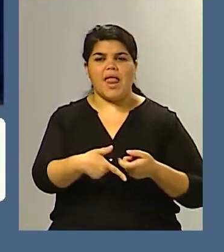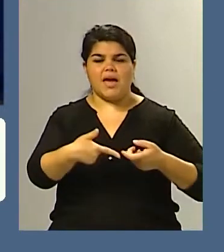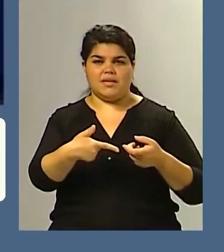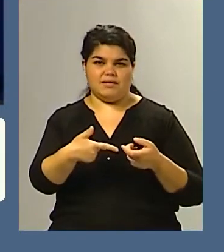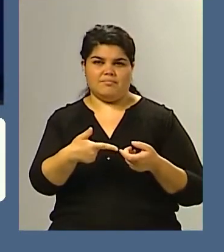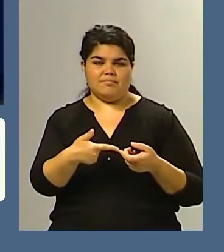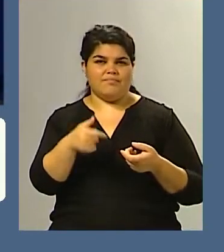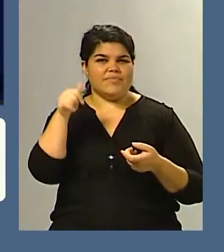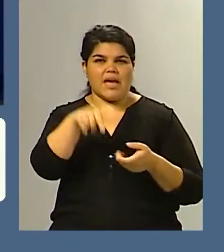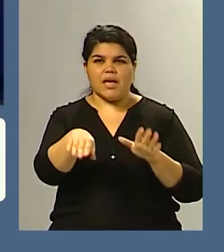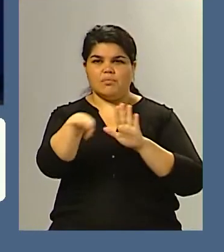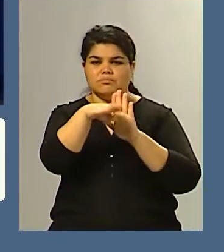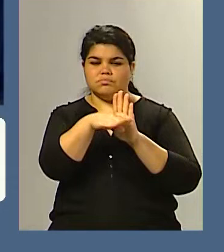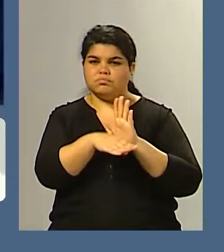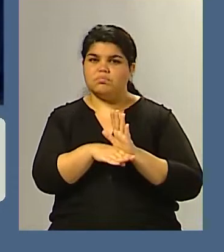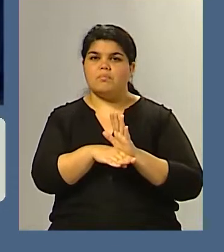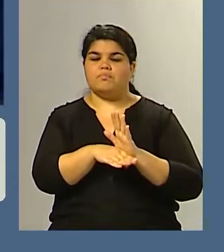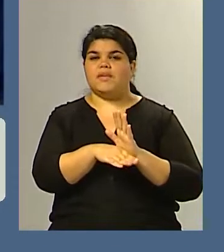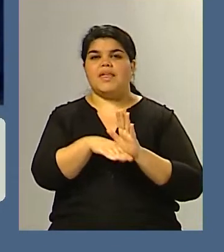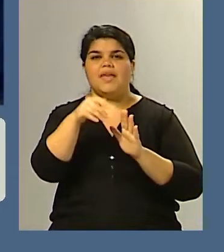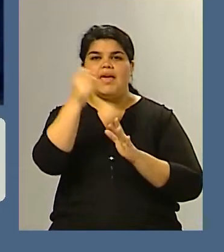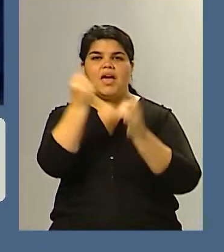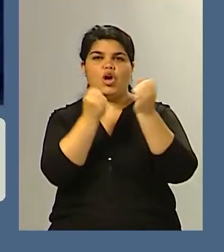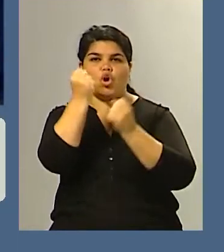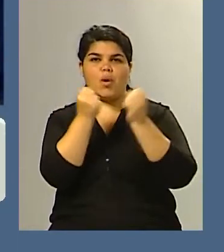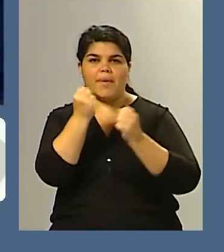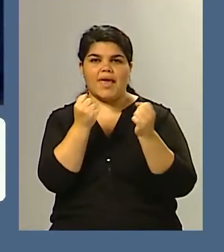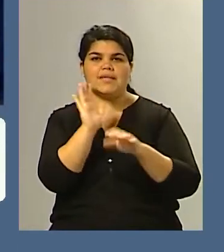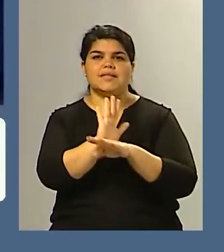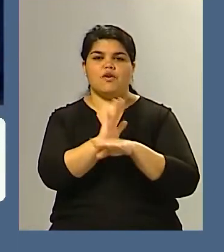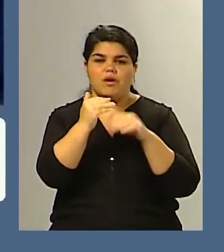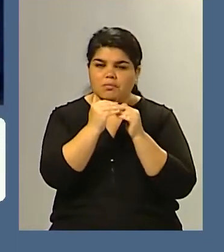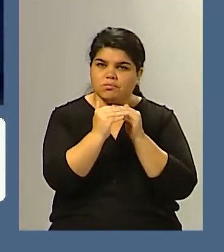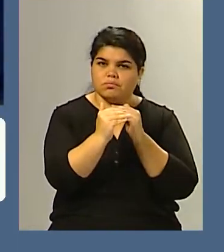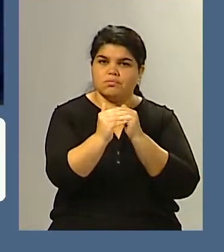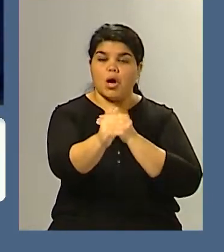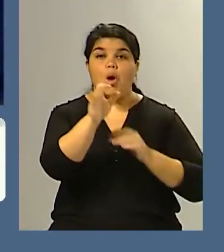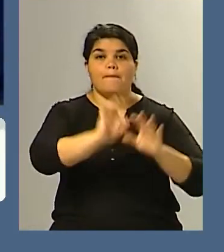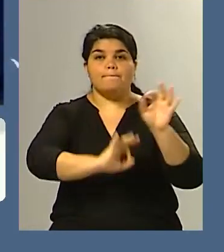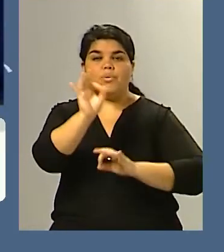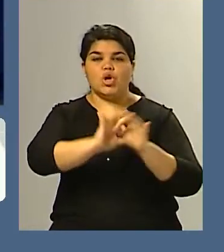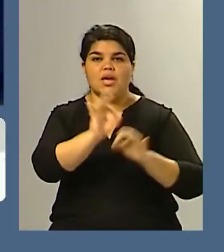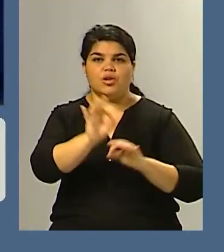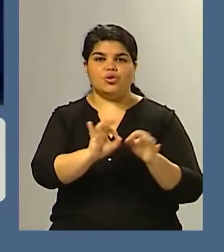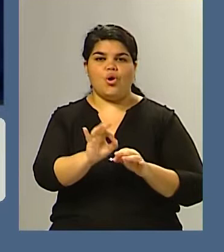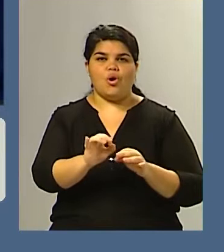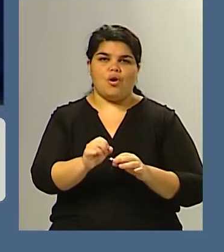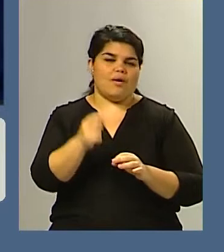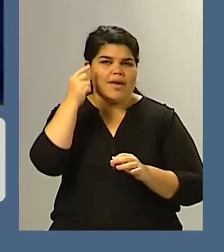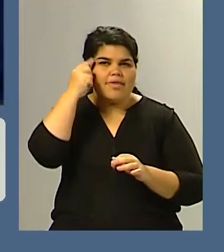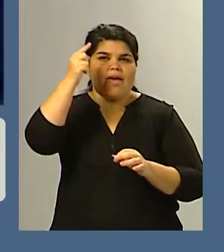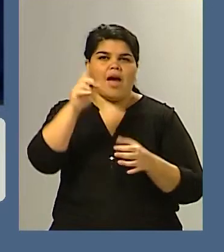permitiu uma estabilidade econômica no país, seu projeto neoliberal demonstrava um agotamento de